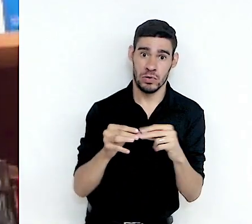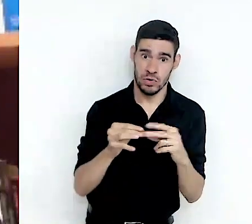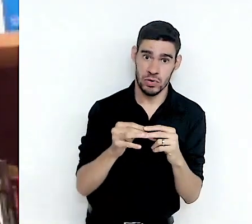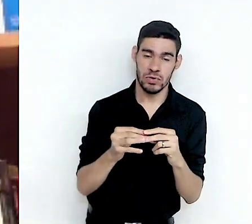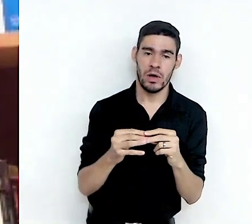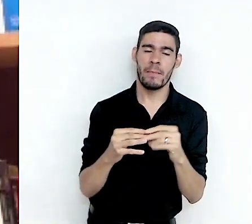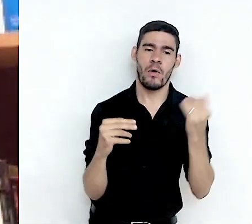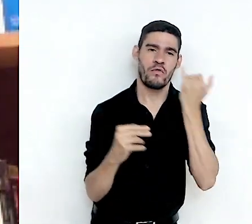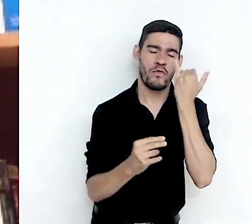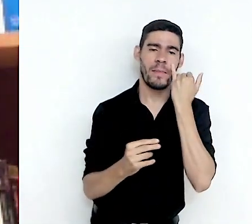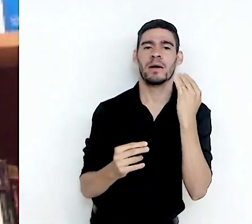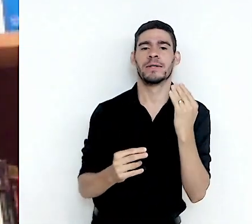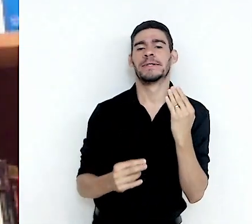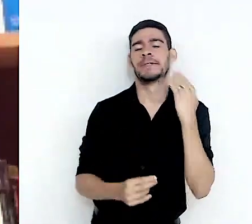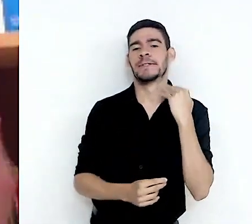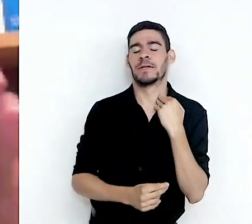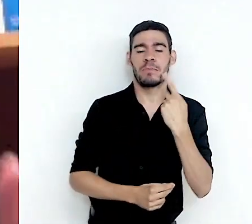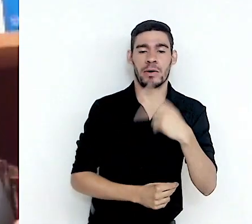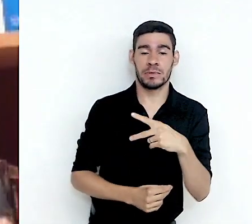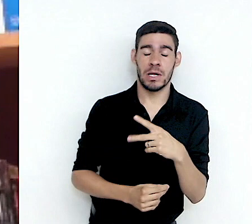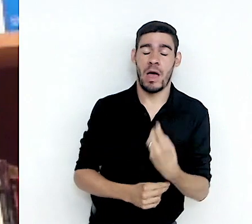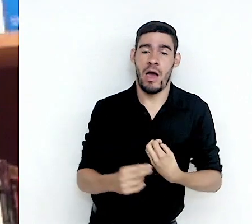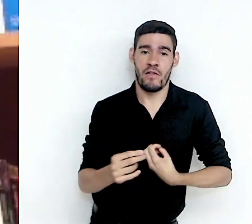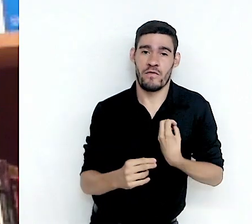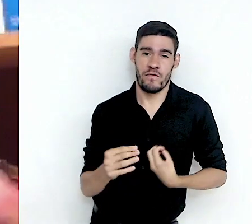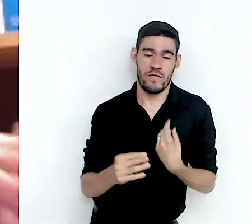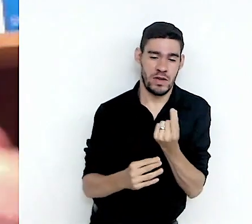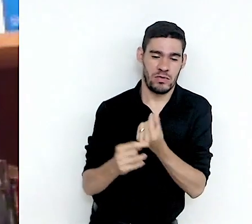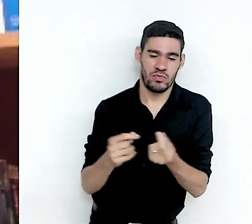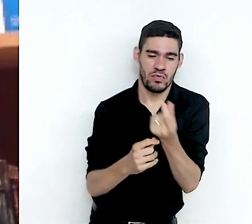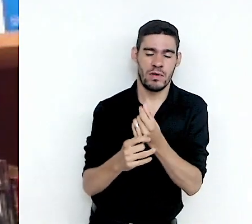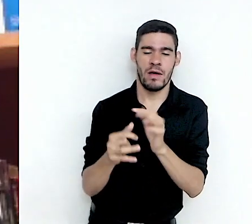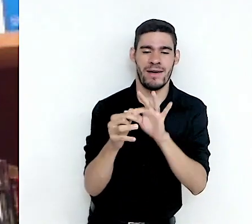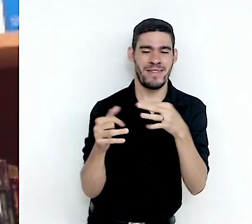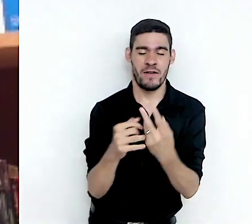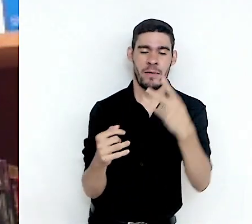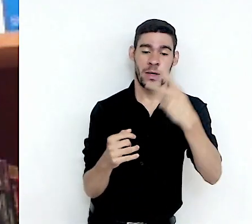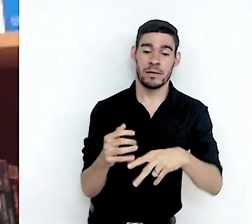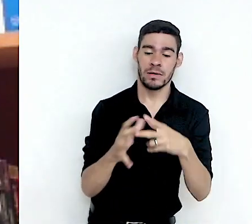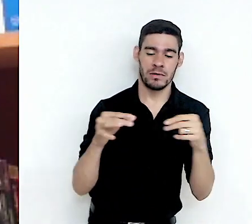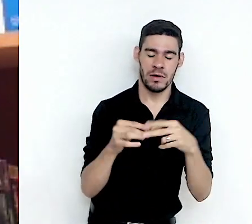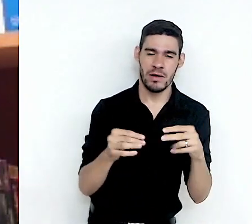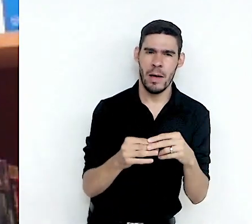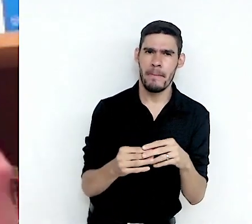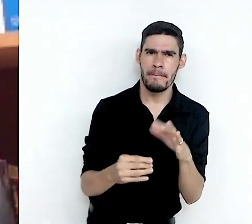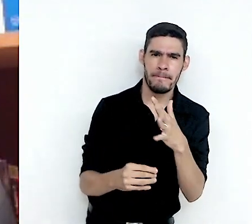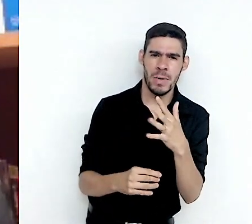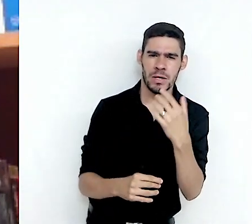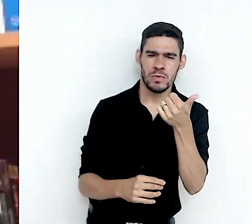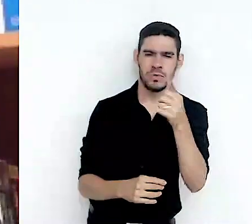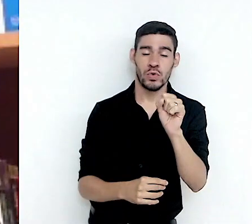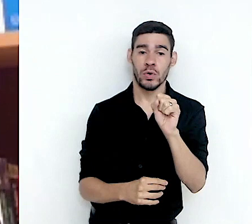o segundo dados do banco do Japão o total de ativos financeiros impostos das famílias japonesas é da ordem de